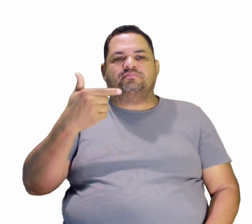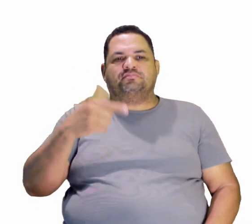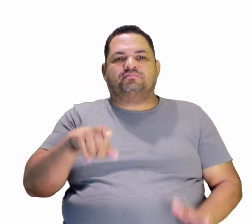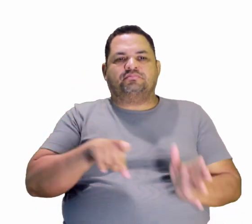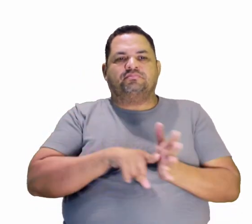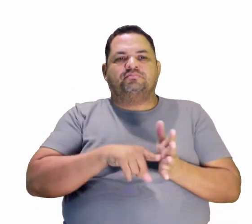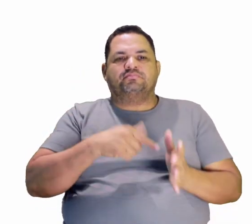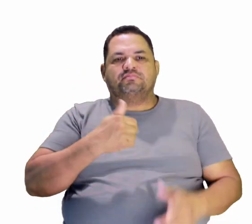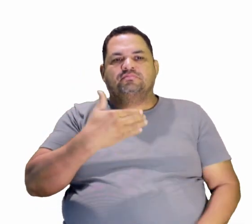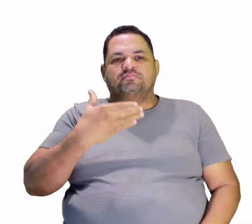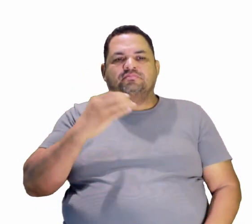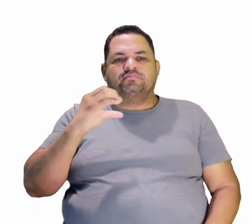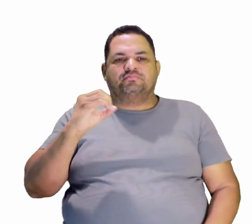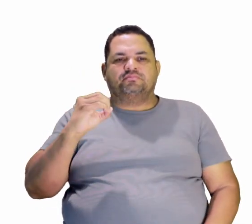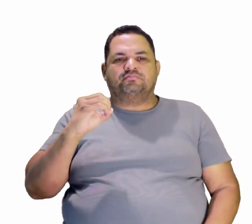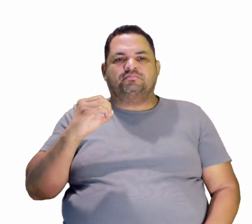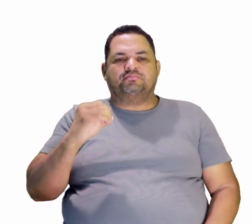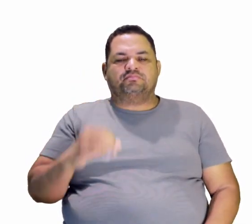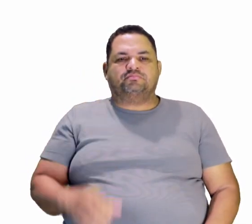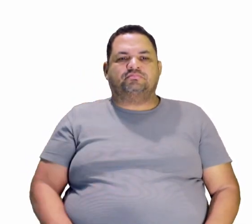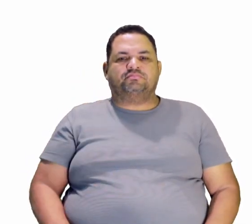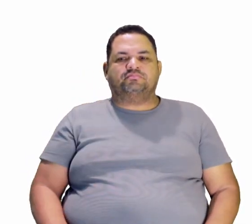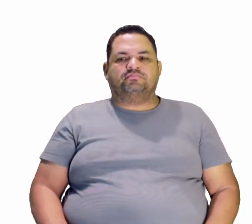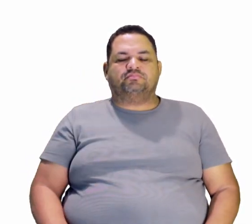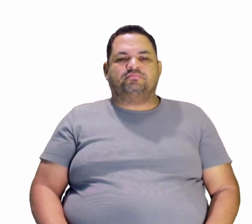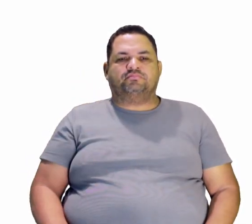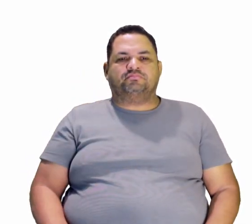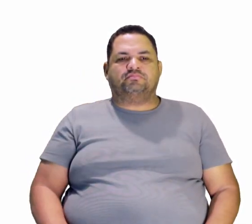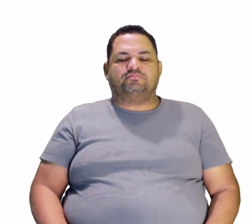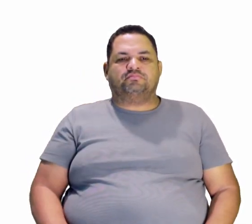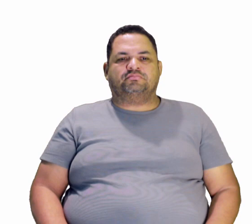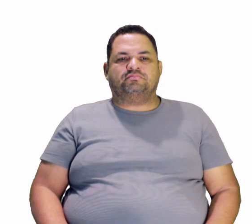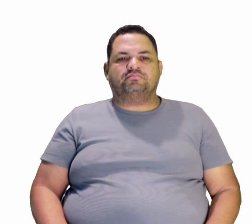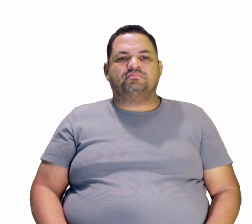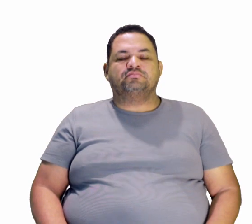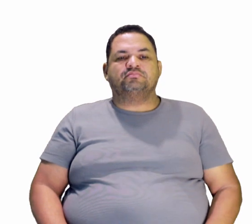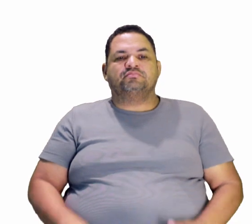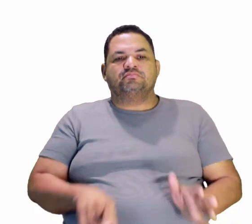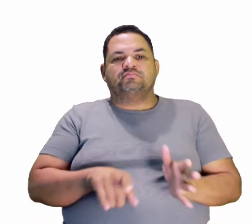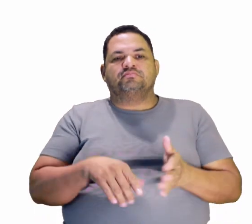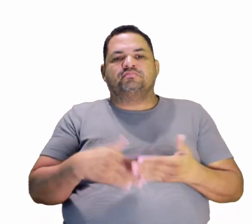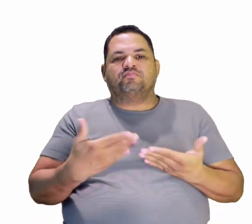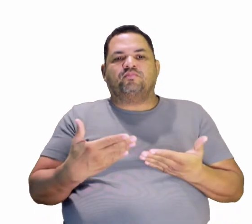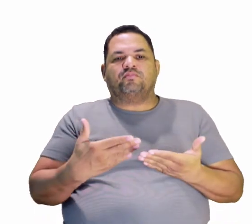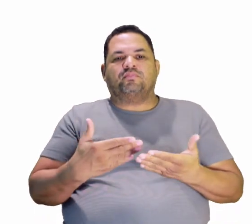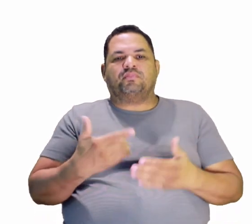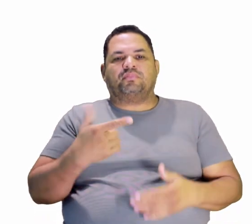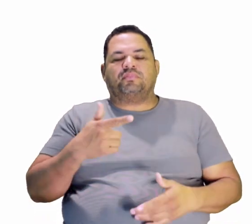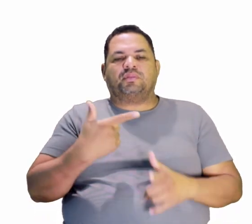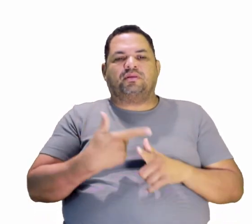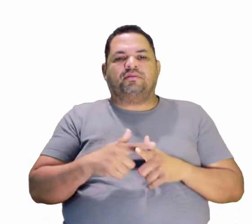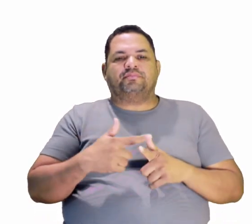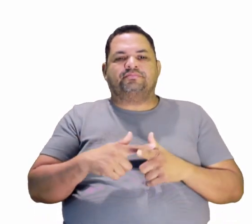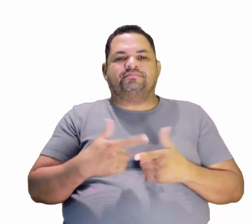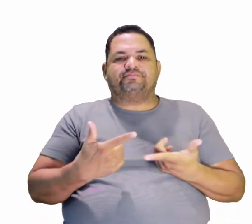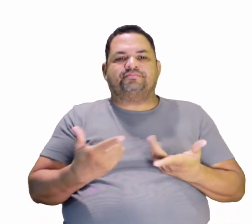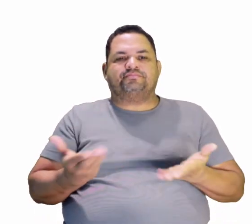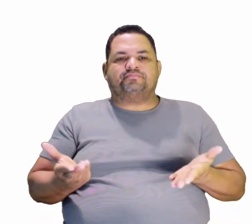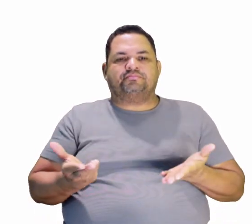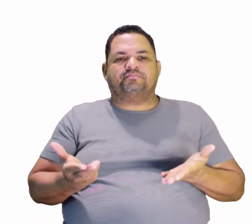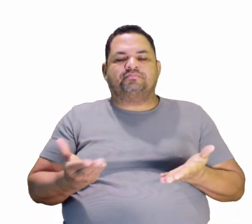20 ao quadrado... Como está o quadrado, o menos fica mais, né, pessoal? Menos que o menos é mais, então não tem problema nenhum.